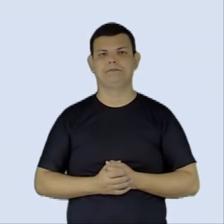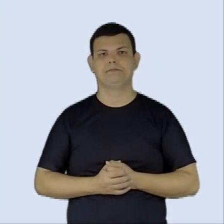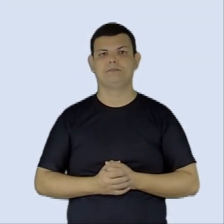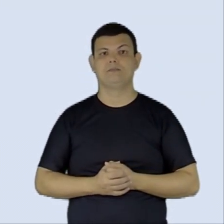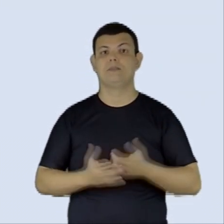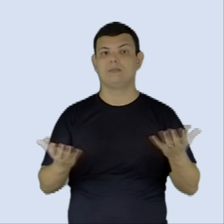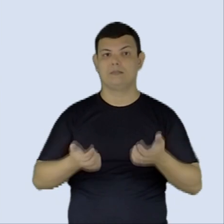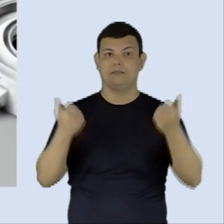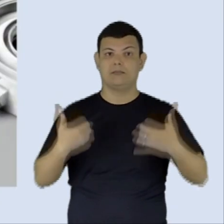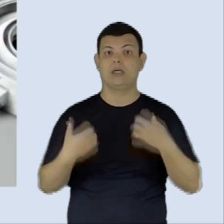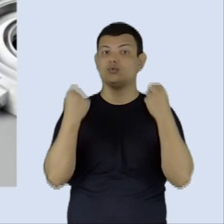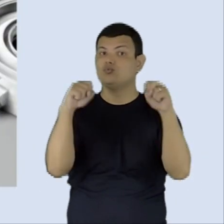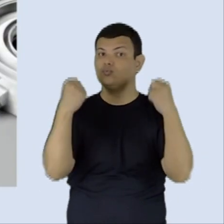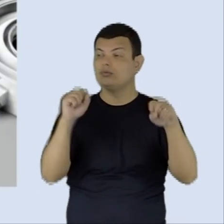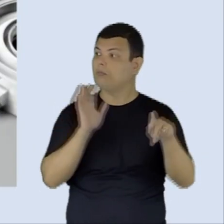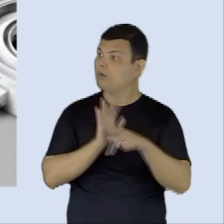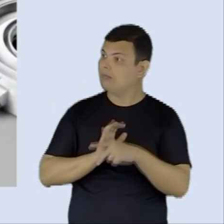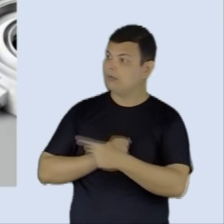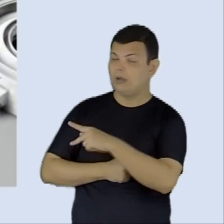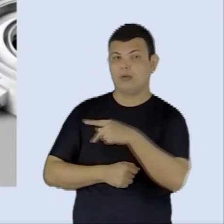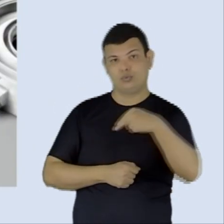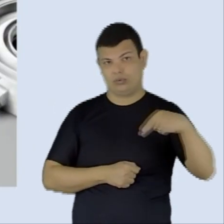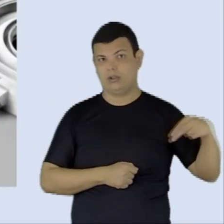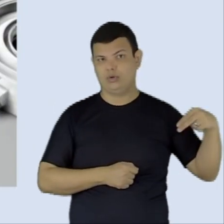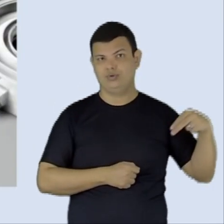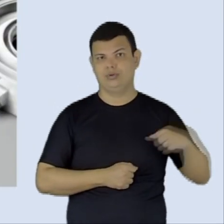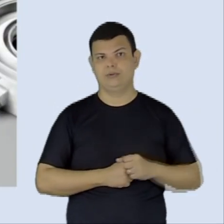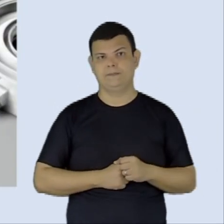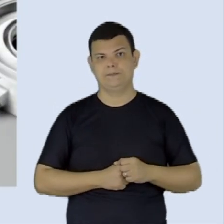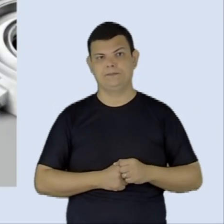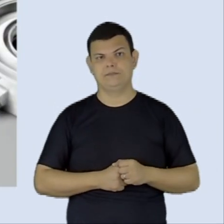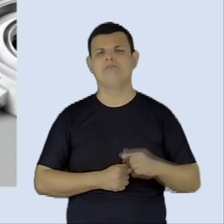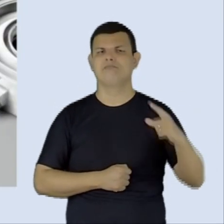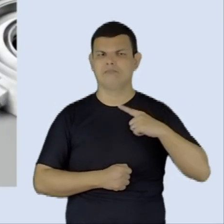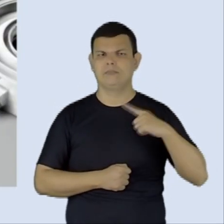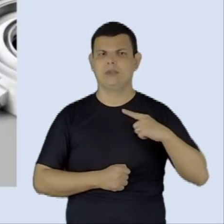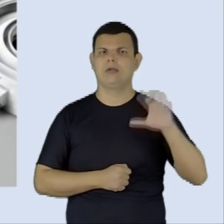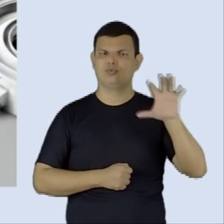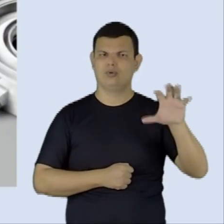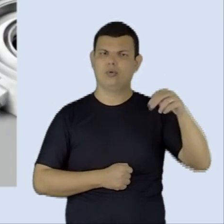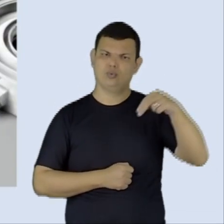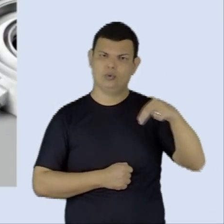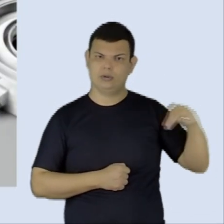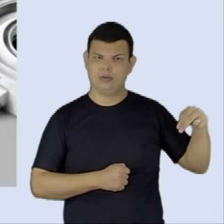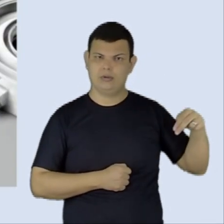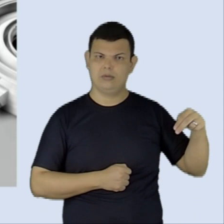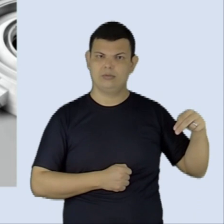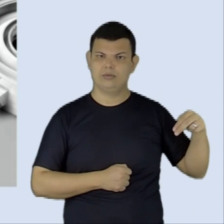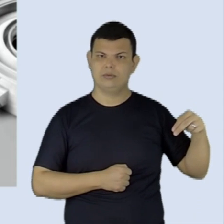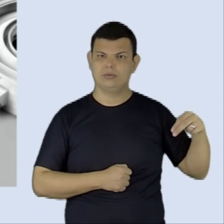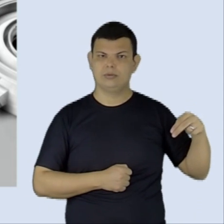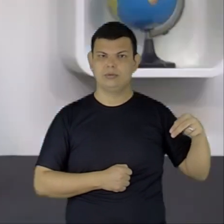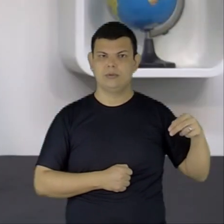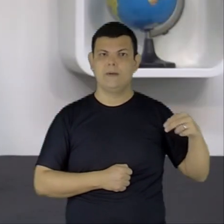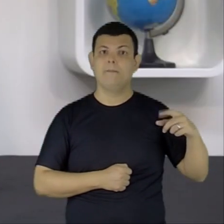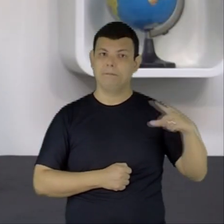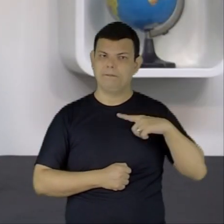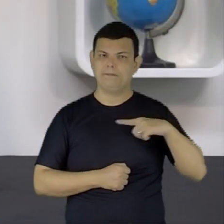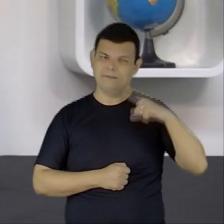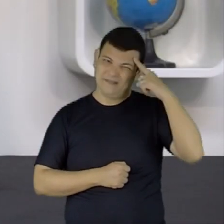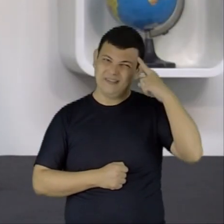sobre as indústrias nordestinas. Olha só, lá no Nordeste, volta aqui comigo, devido a essas